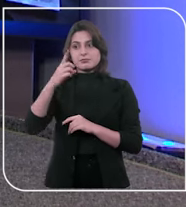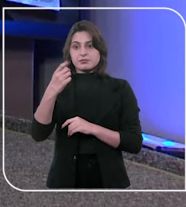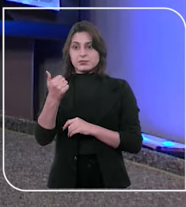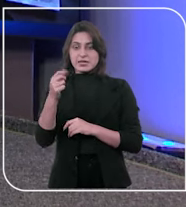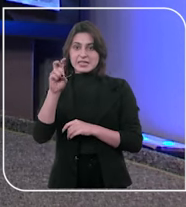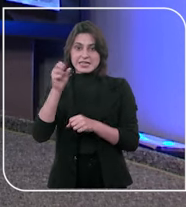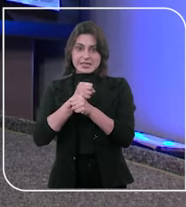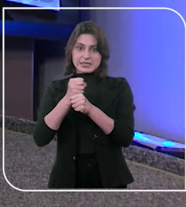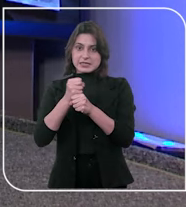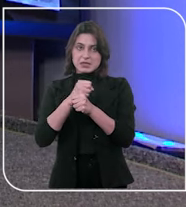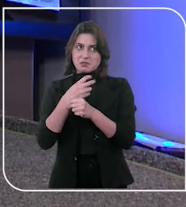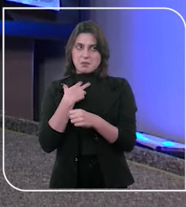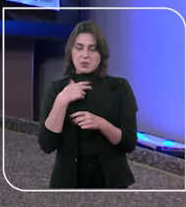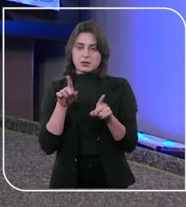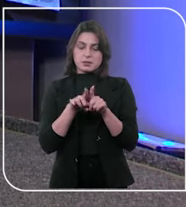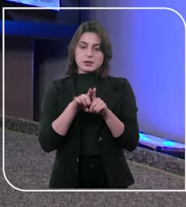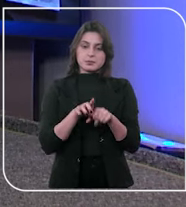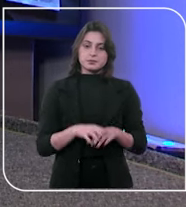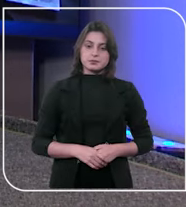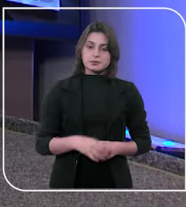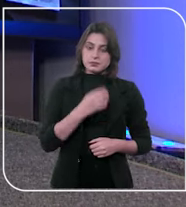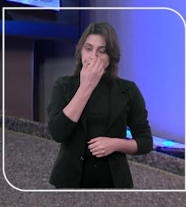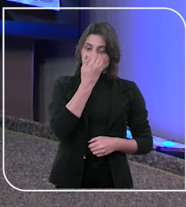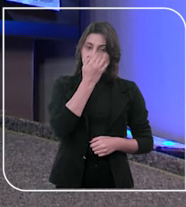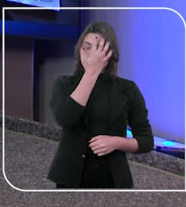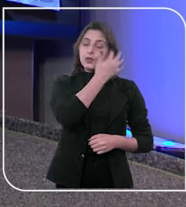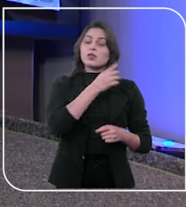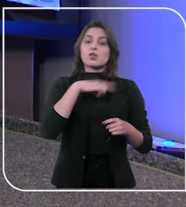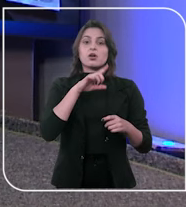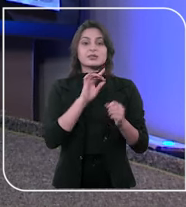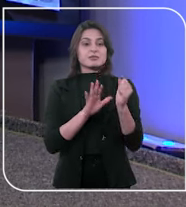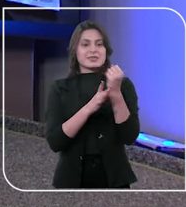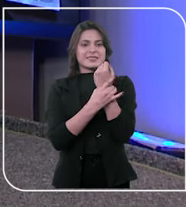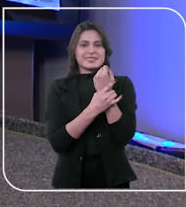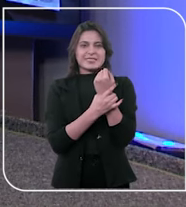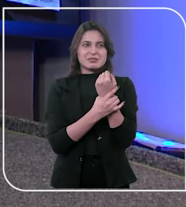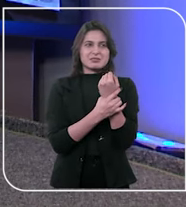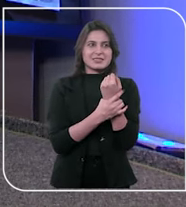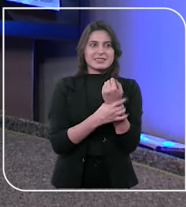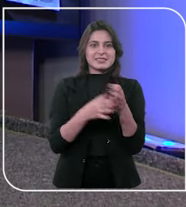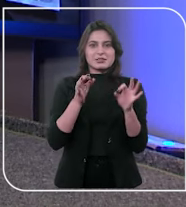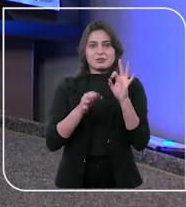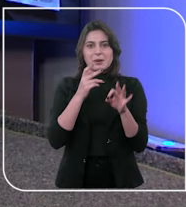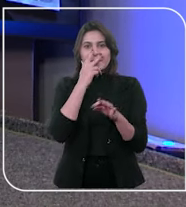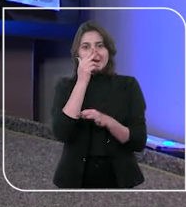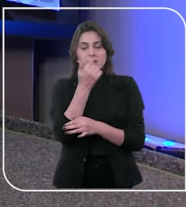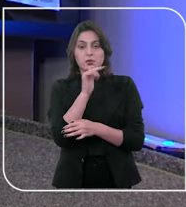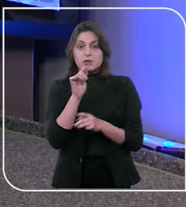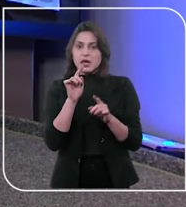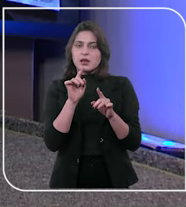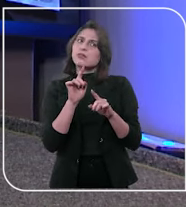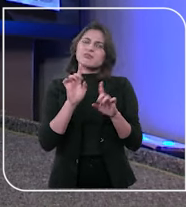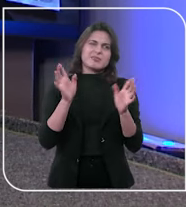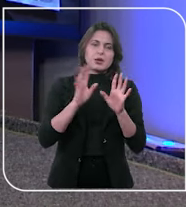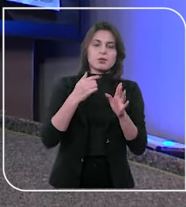é uma insegurança jurídica. Ainda não há um posicionamento firmado, mas as decisões continuam, enfim,